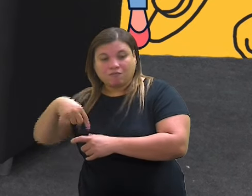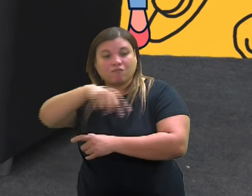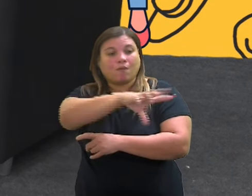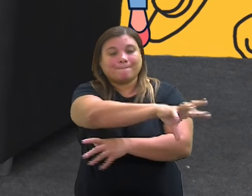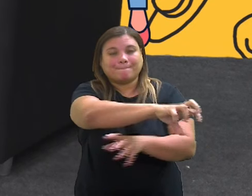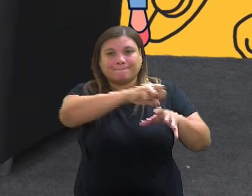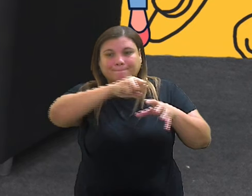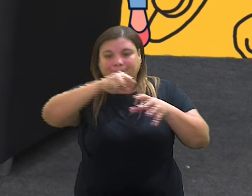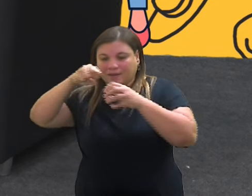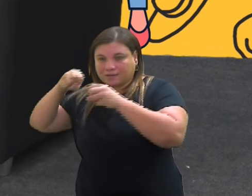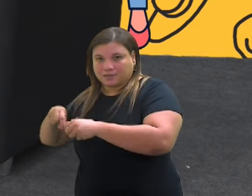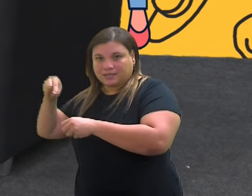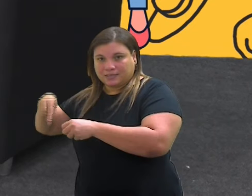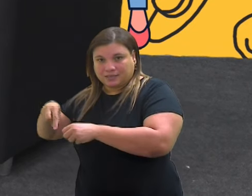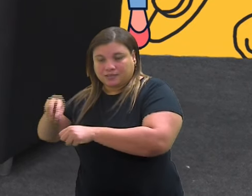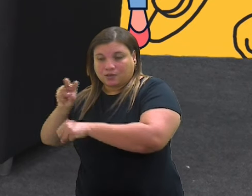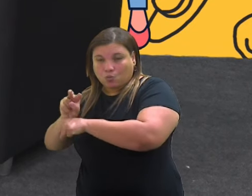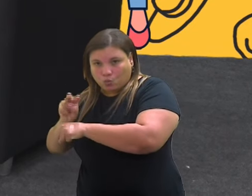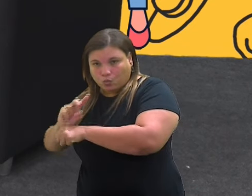já fica apto para adoção.